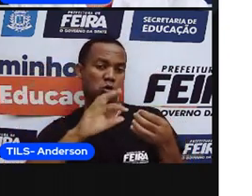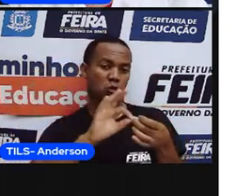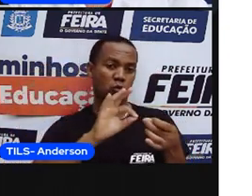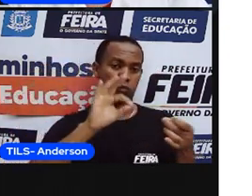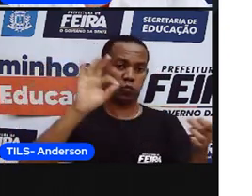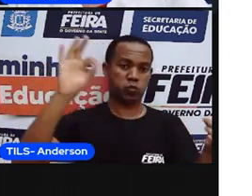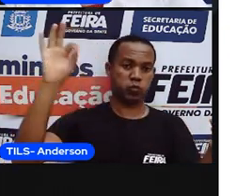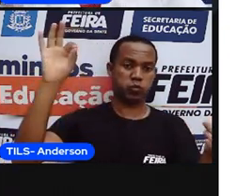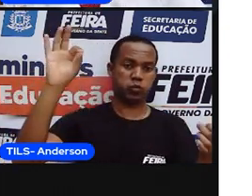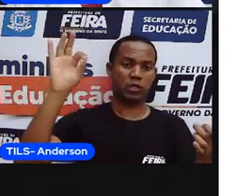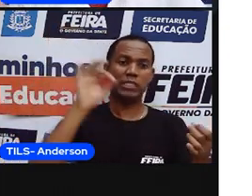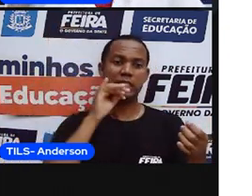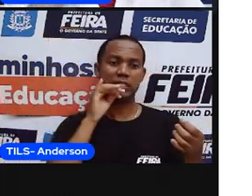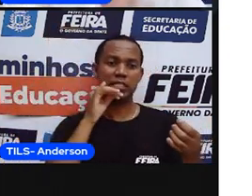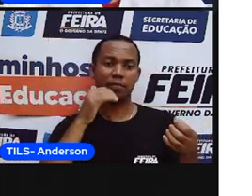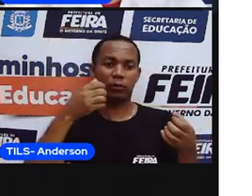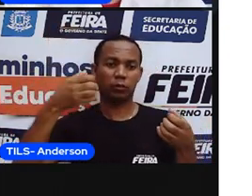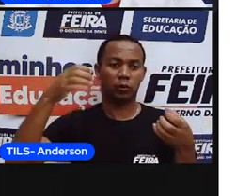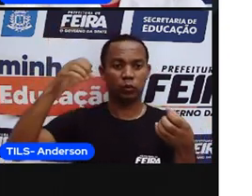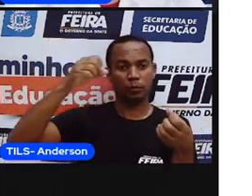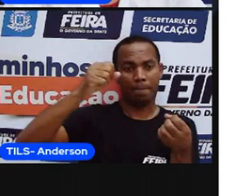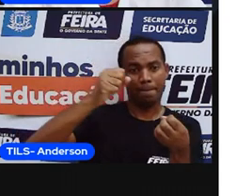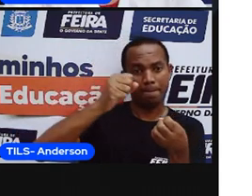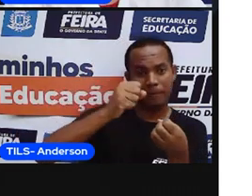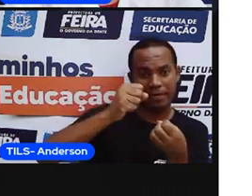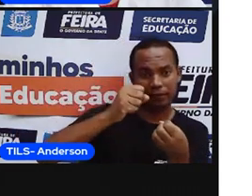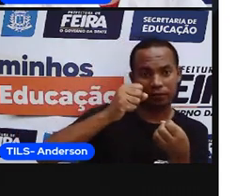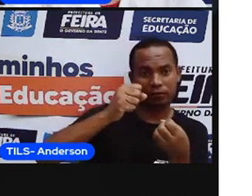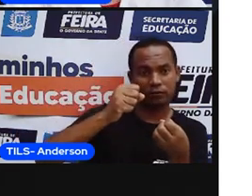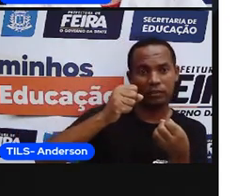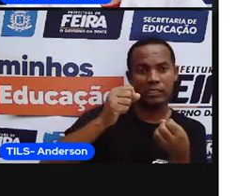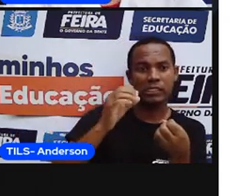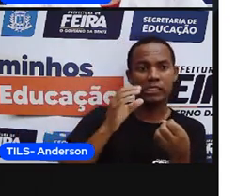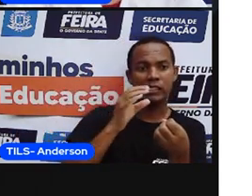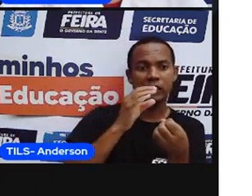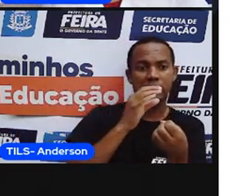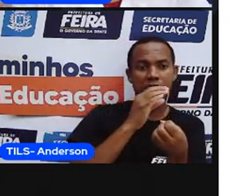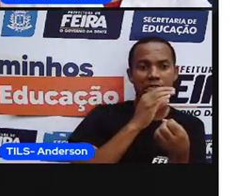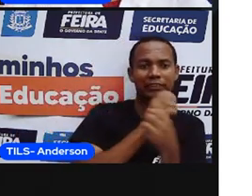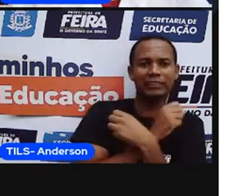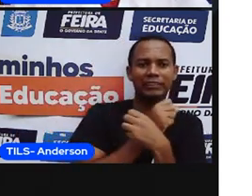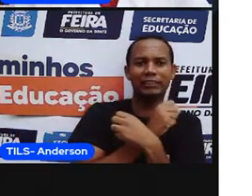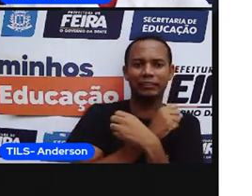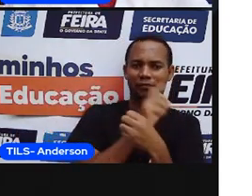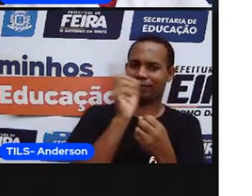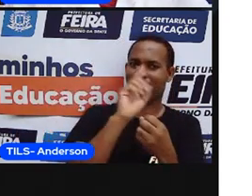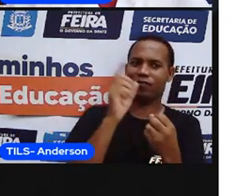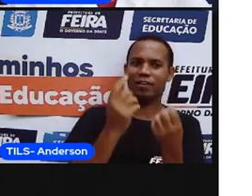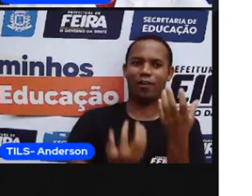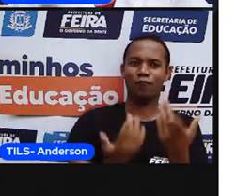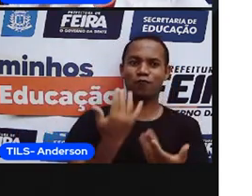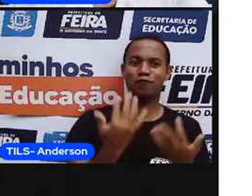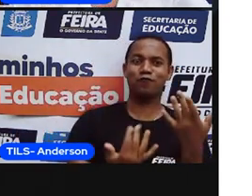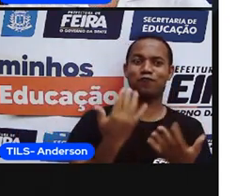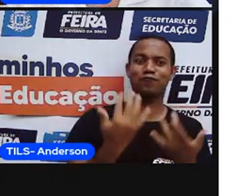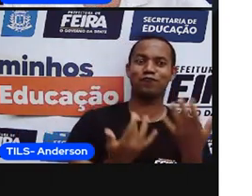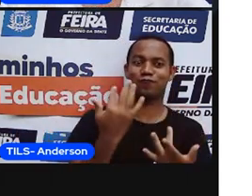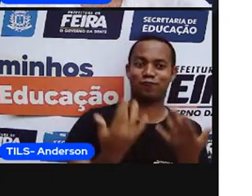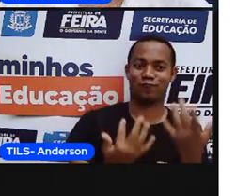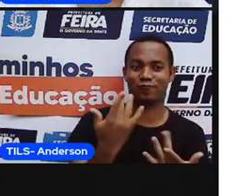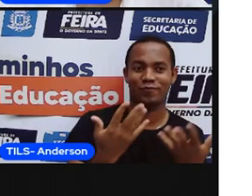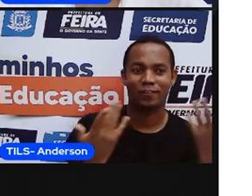a vida. Se a Terra fosse mais próxima do Sol, não aguentaríamos o calor. Se ela fosse mais distante, não aguentaríamos